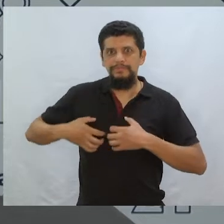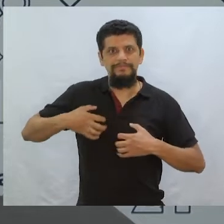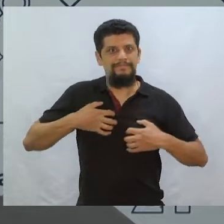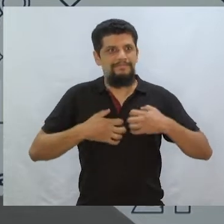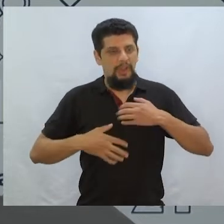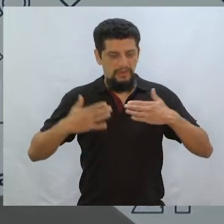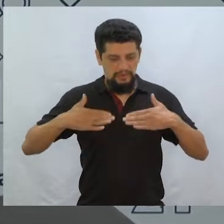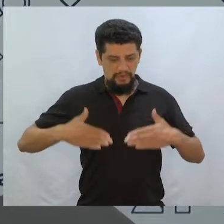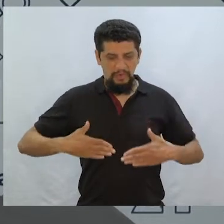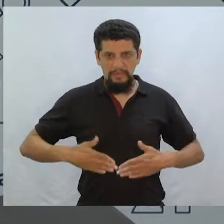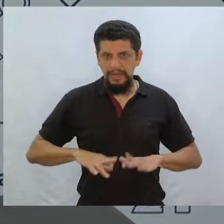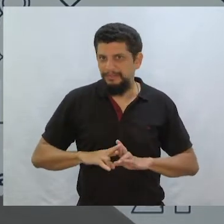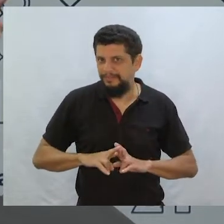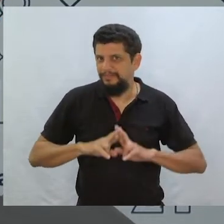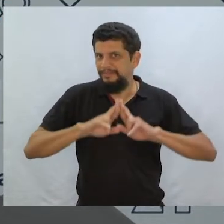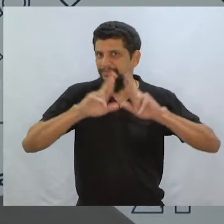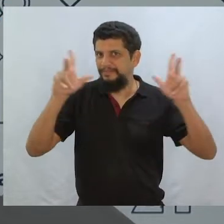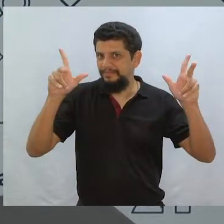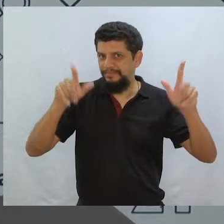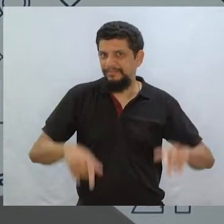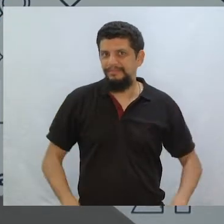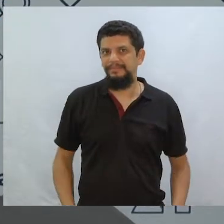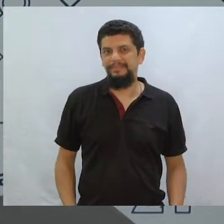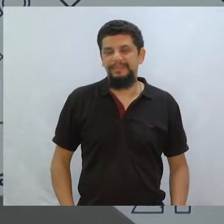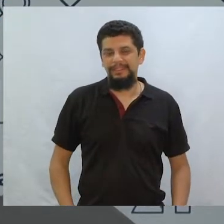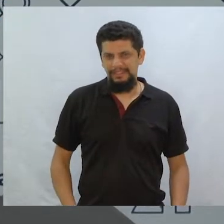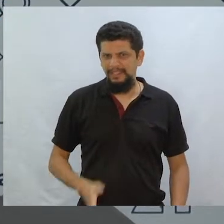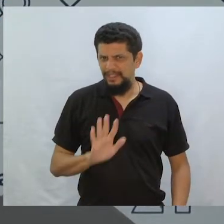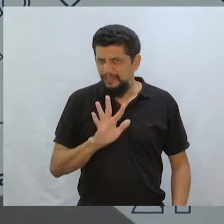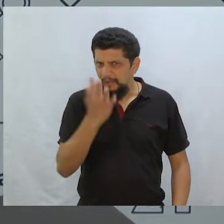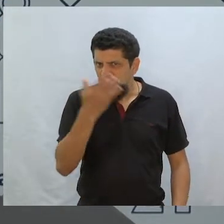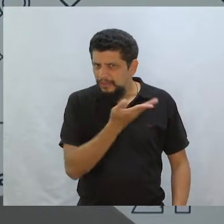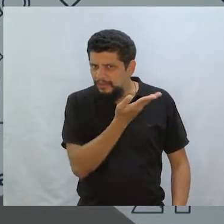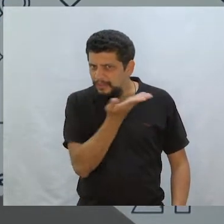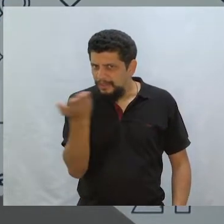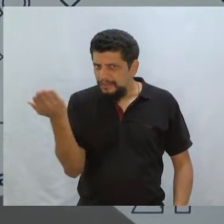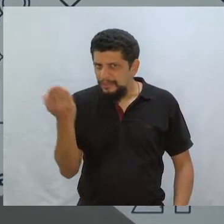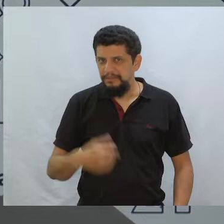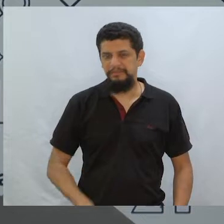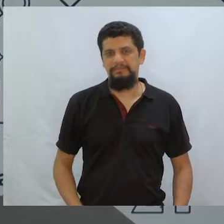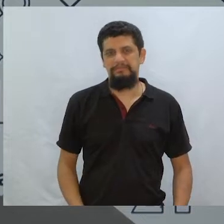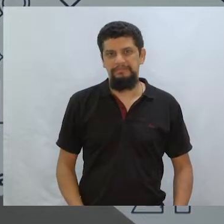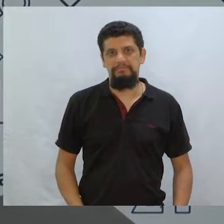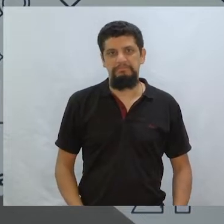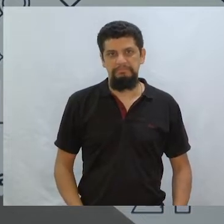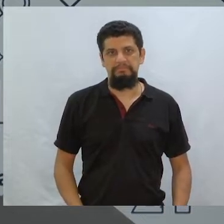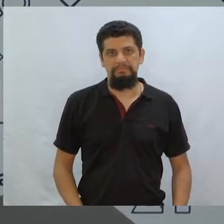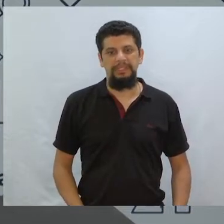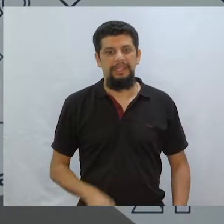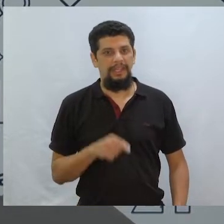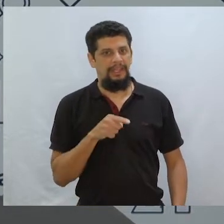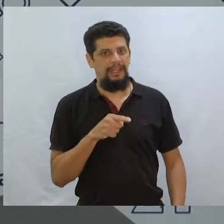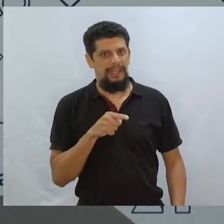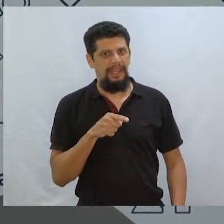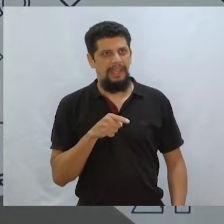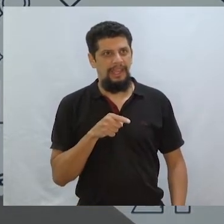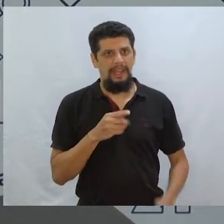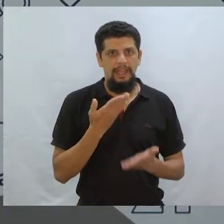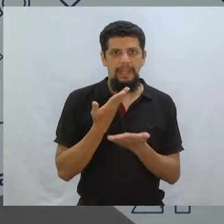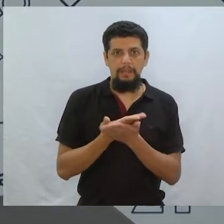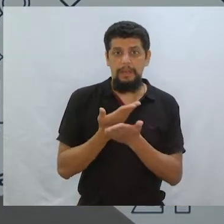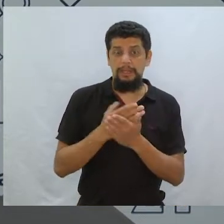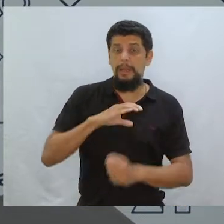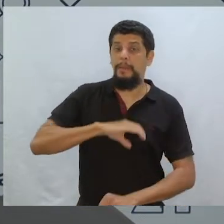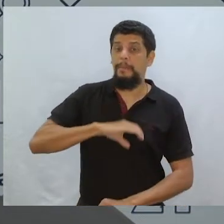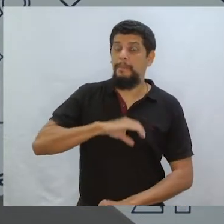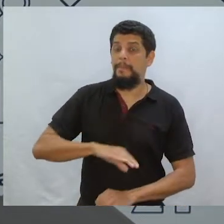empolgação do corpo já não estar mais ali presente acontece isso com vocês que ele diz né que era para ser